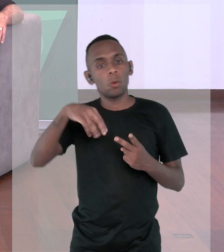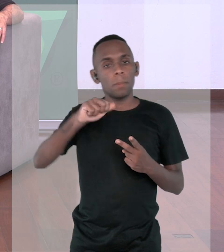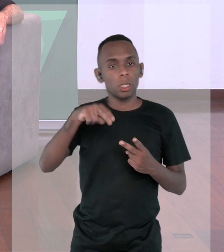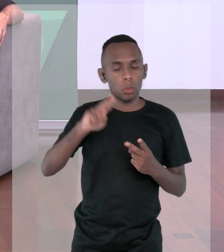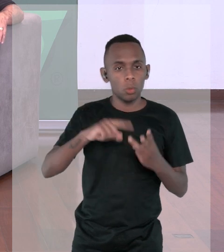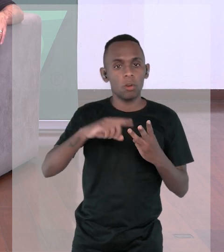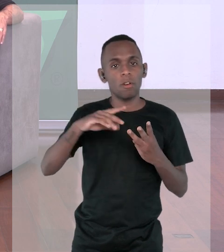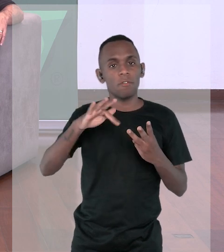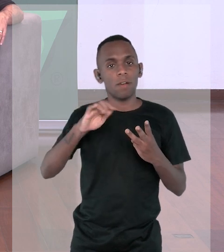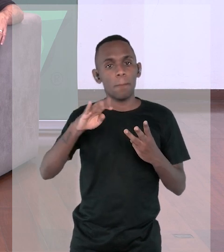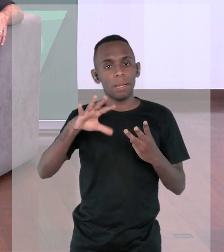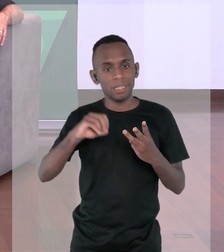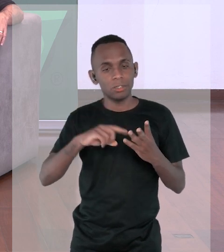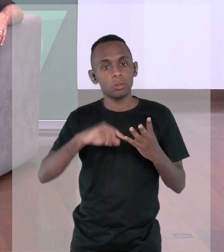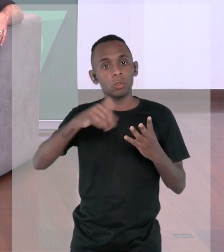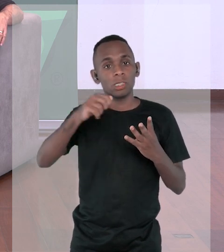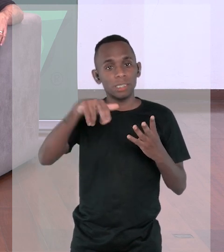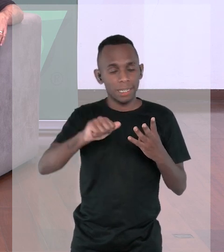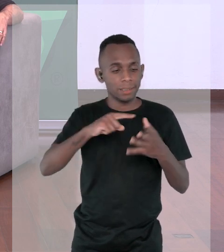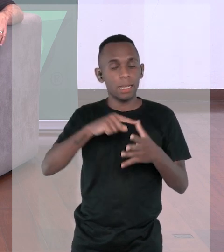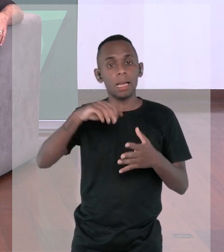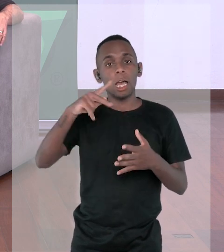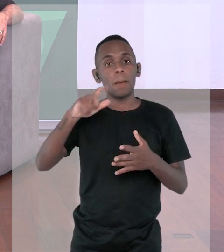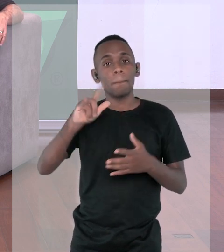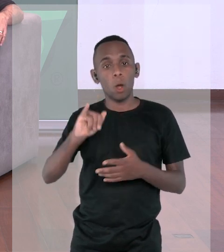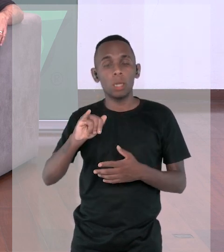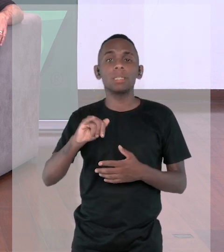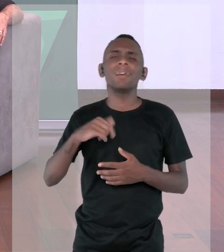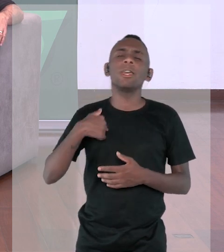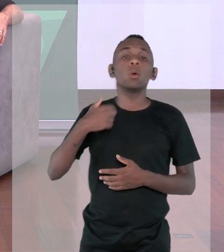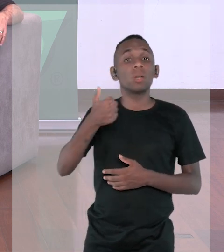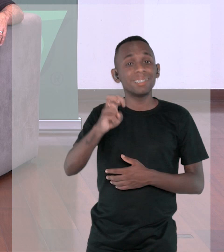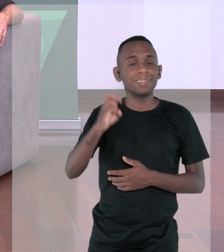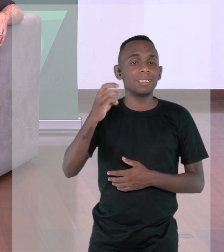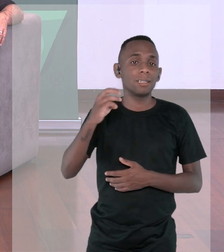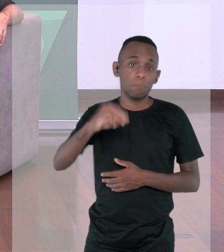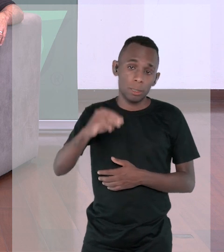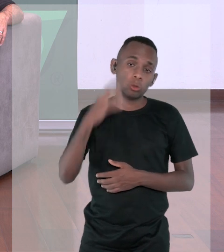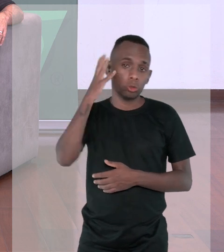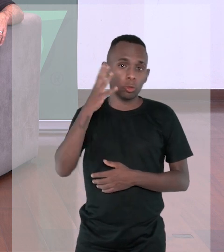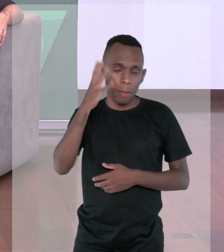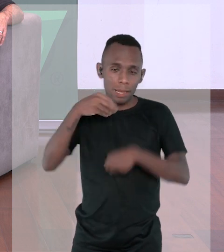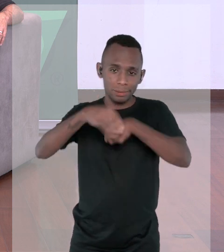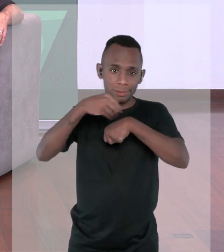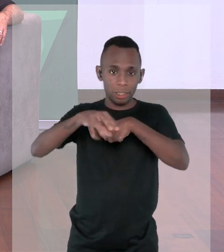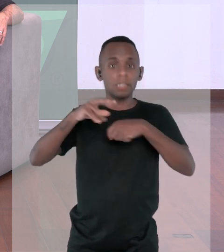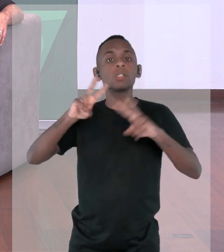Jana e Poli. E aí eu fiz uma palestra de 15 minutos chamada Tudo